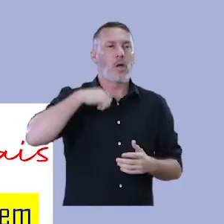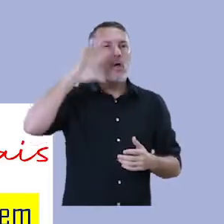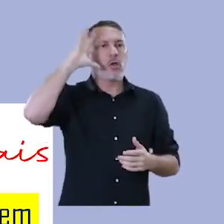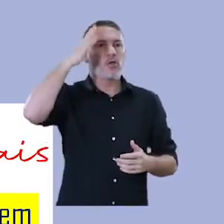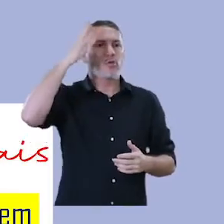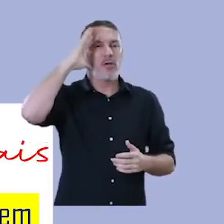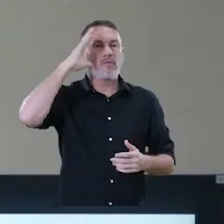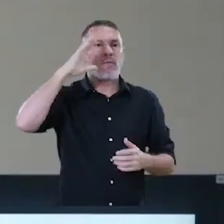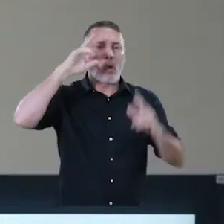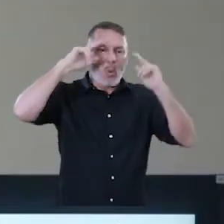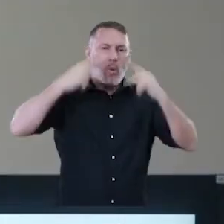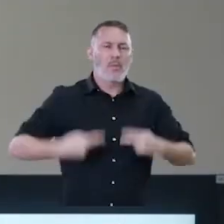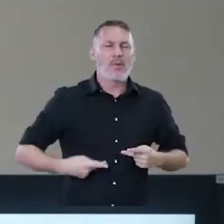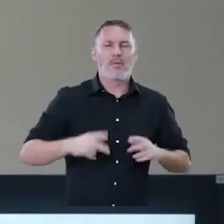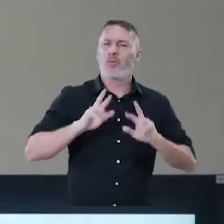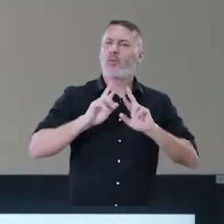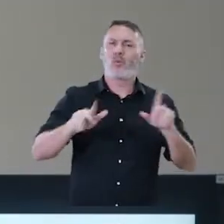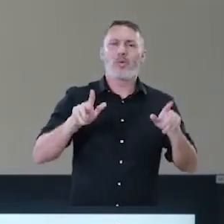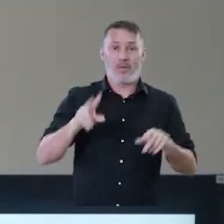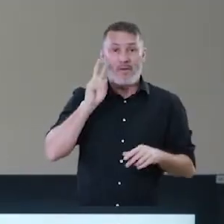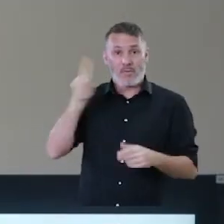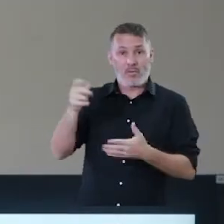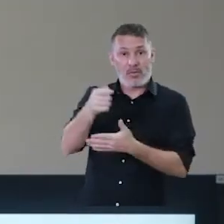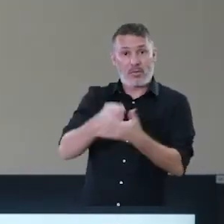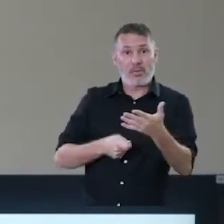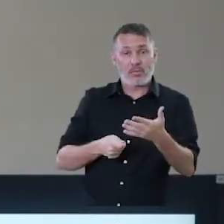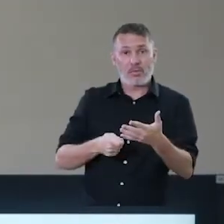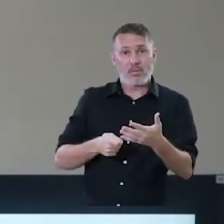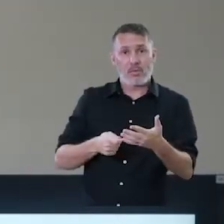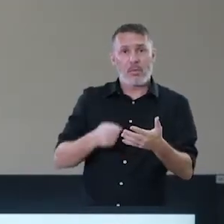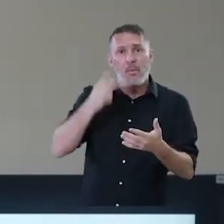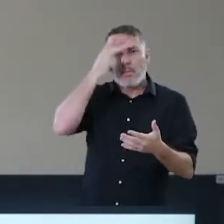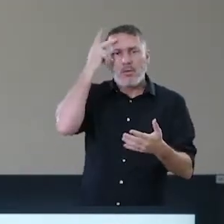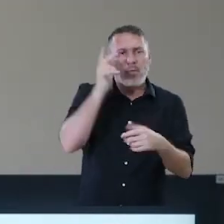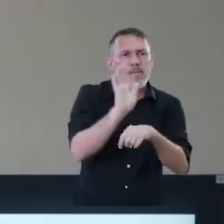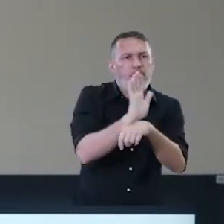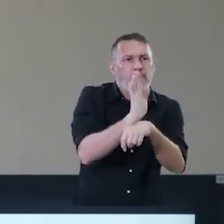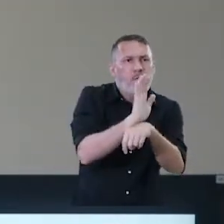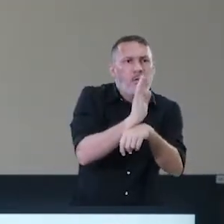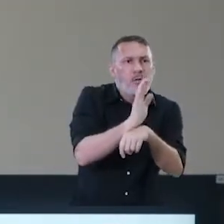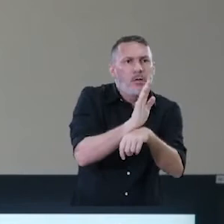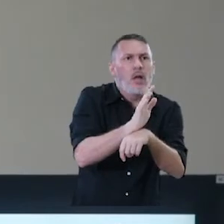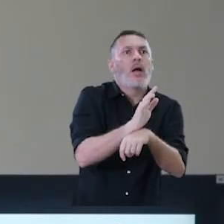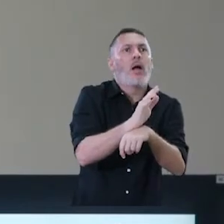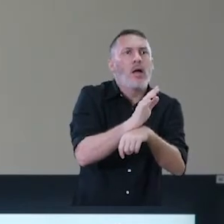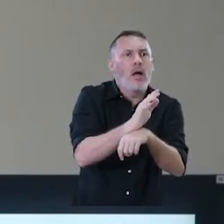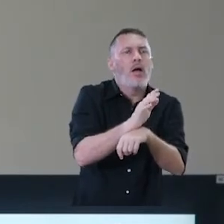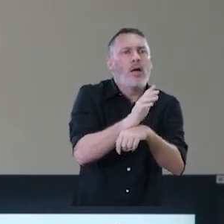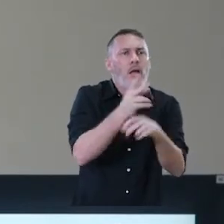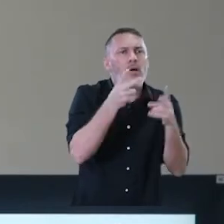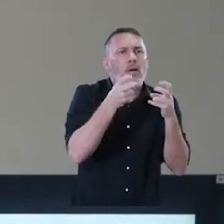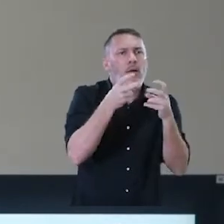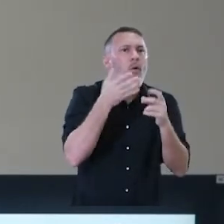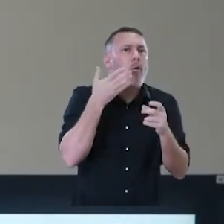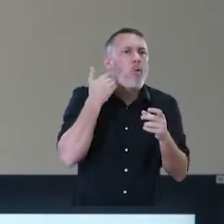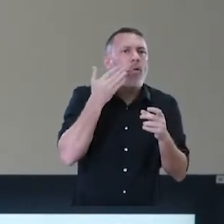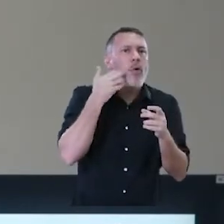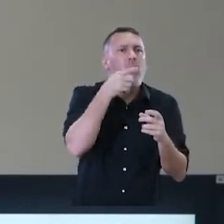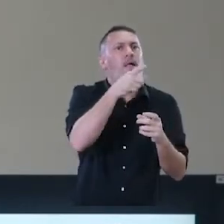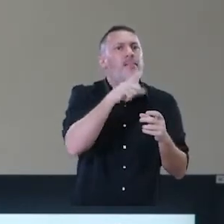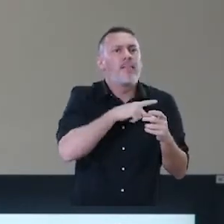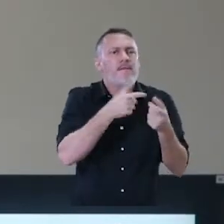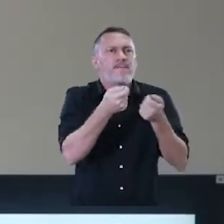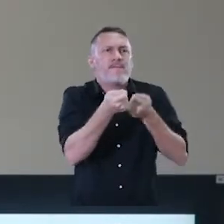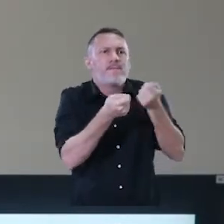ao ser humano. Ele usou a série Matrix para ilustrar algo relativo à manipulação. Ao invés